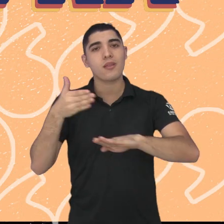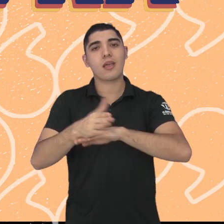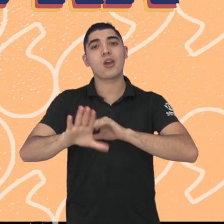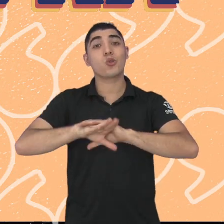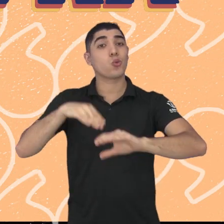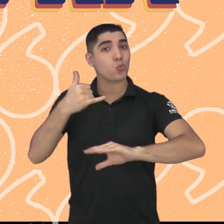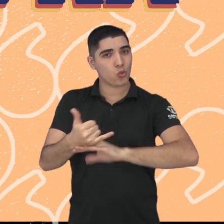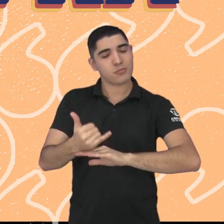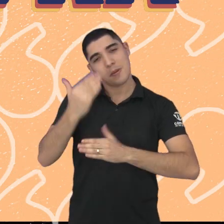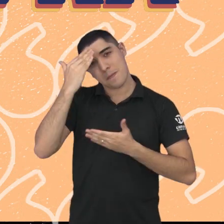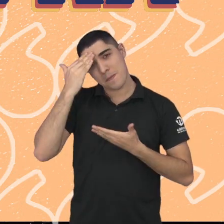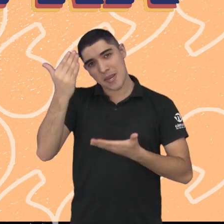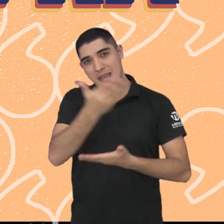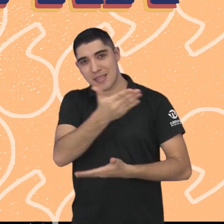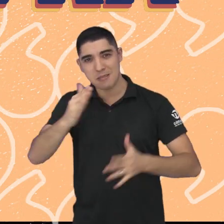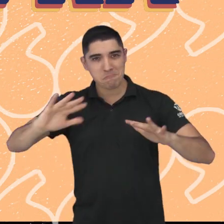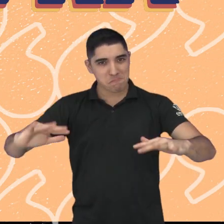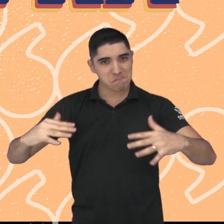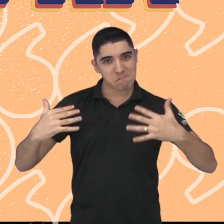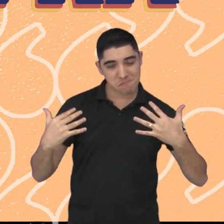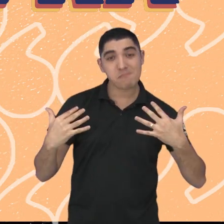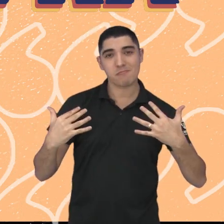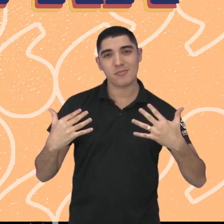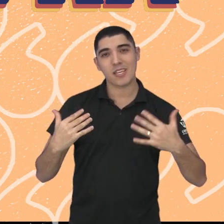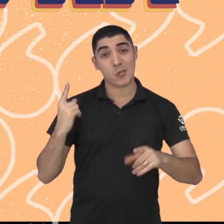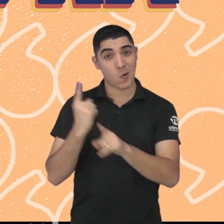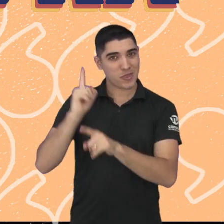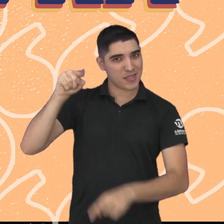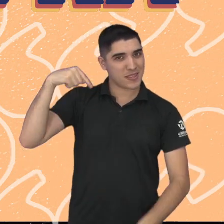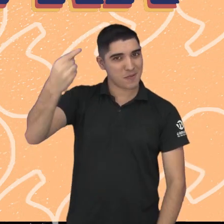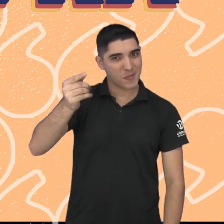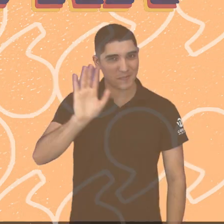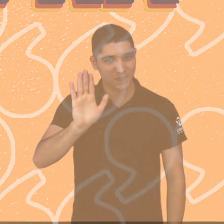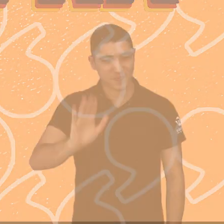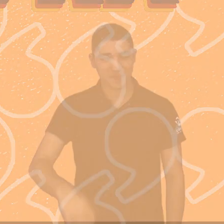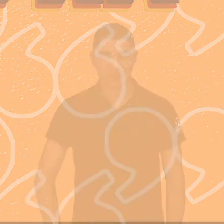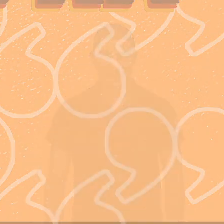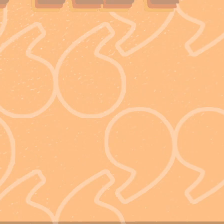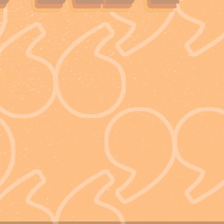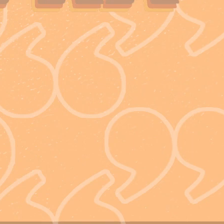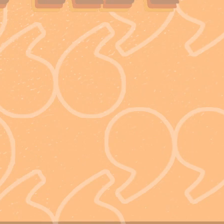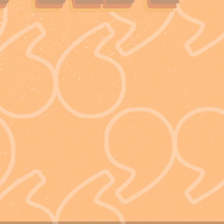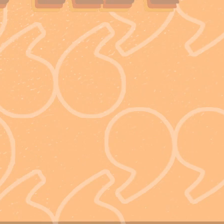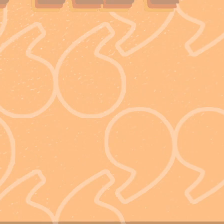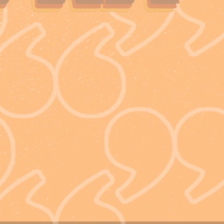acesse o nosso canal no YouTube. Muito obrigada pela sua companhia e até a próxima!